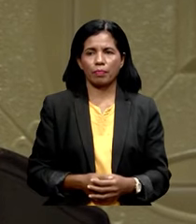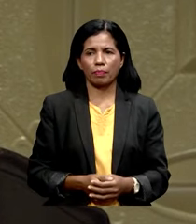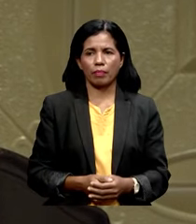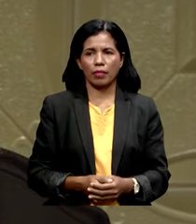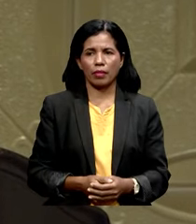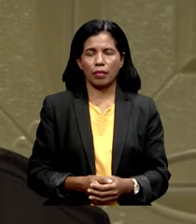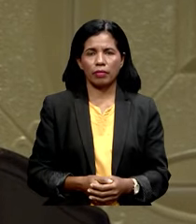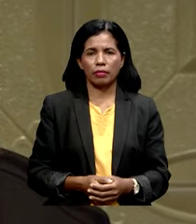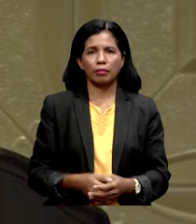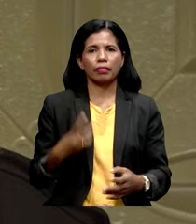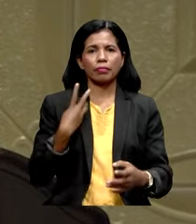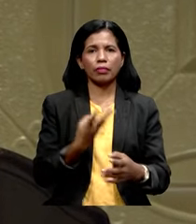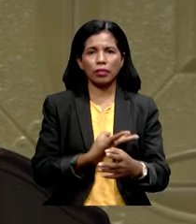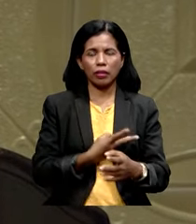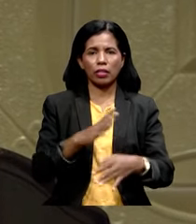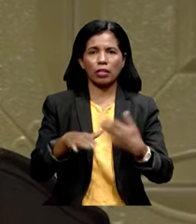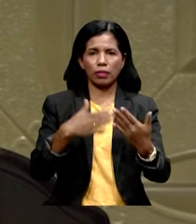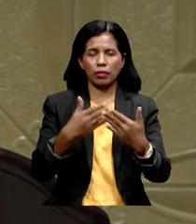2011-2030. Nem ver objetivo.